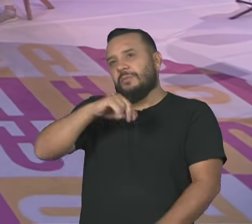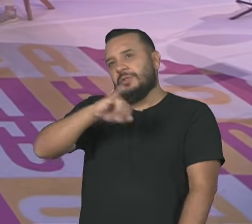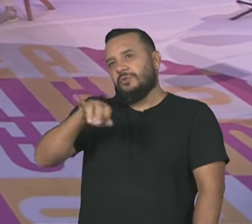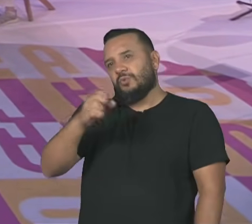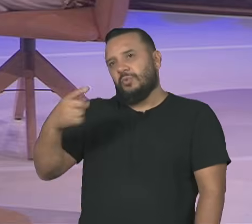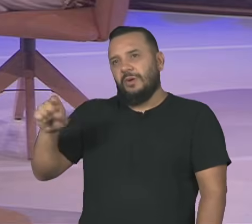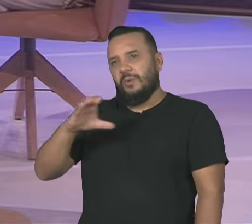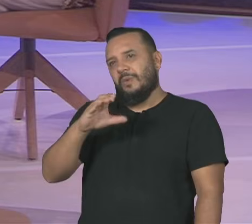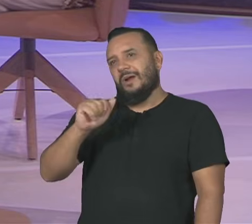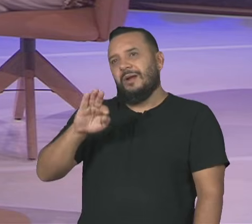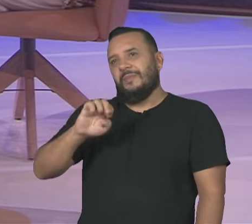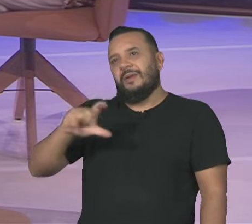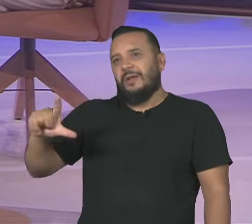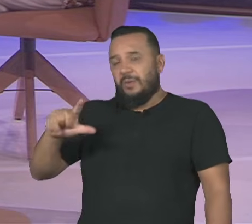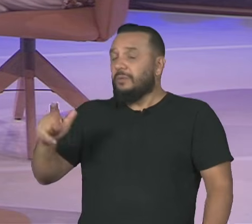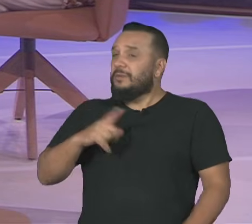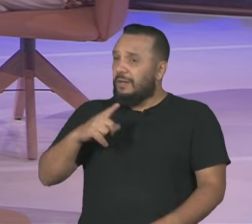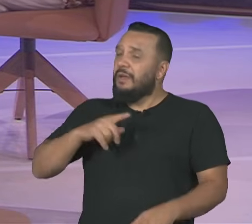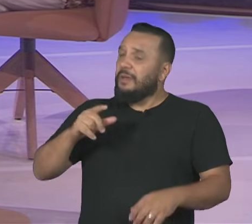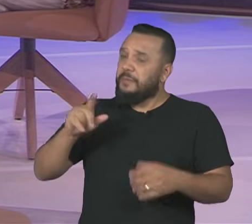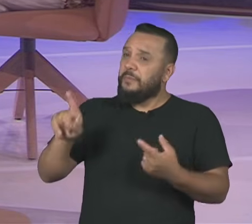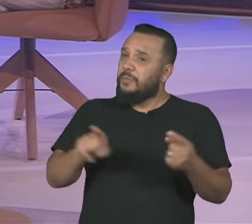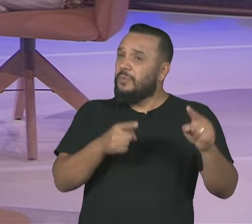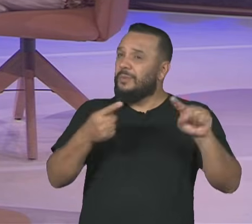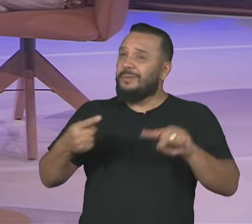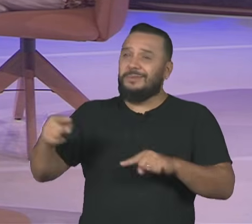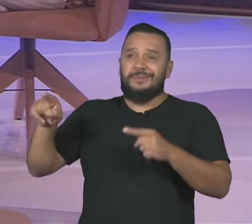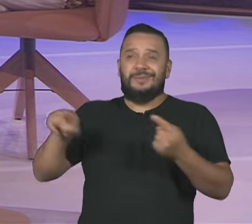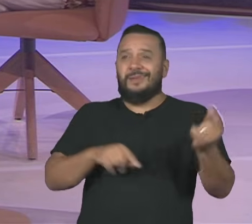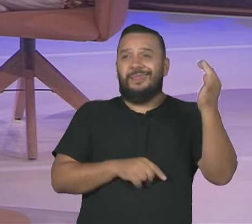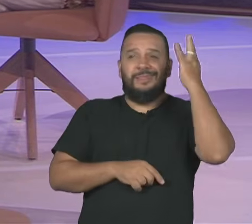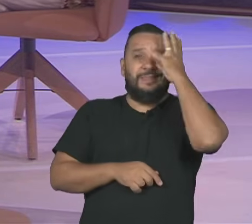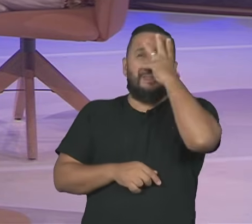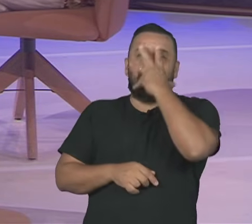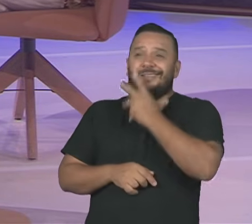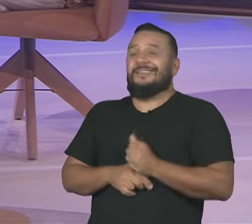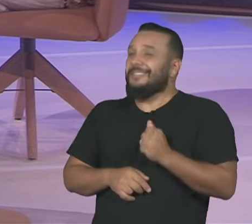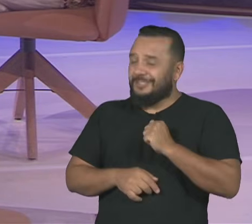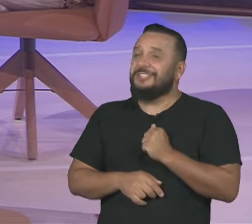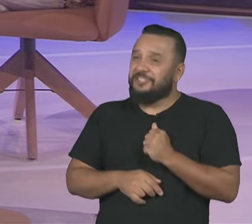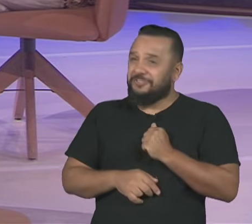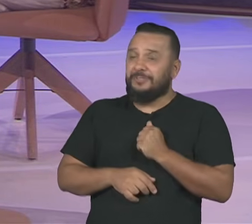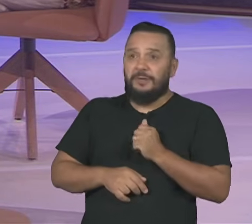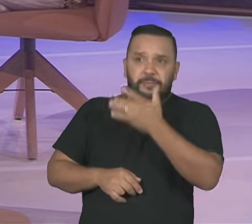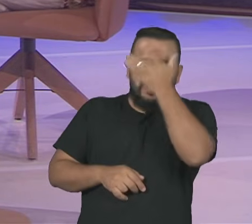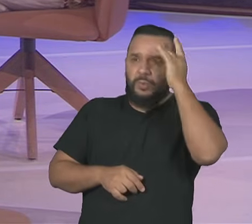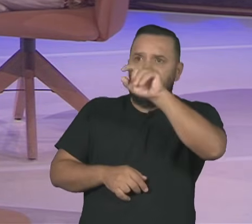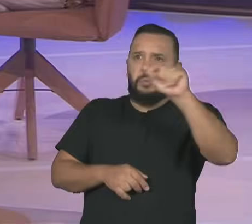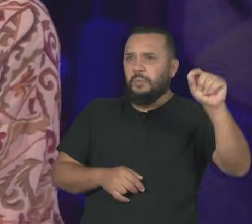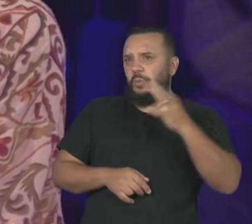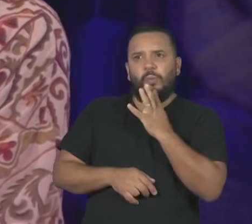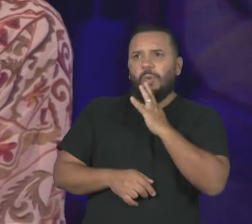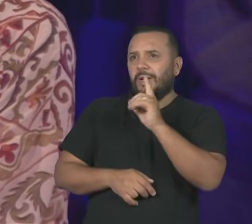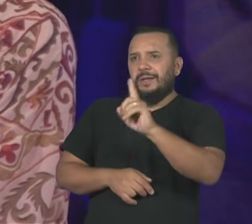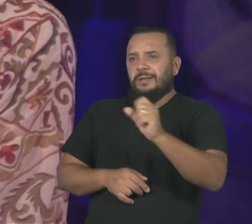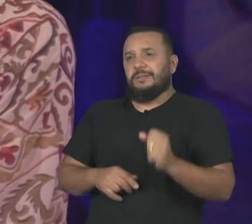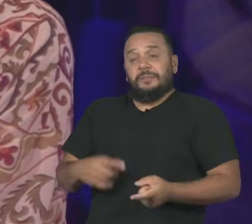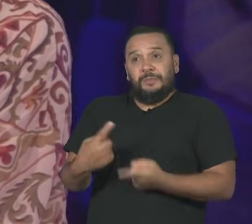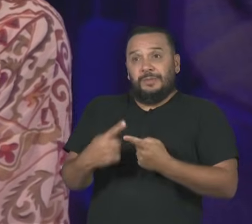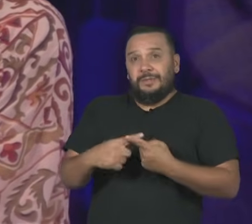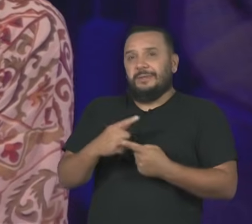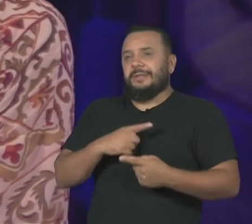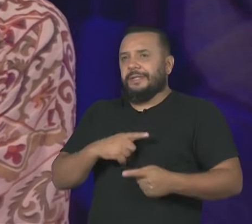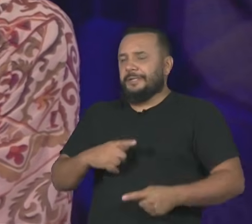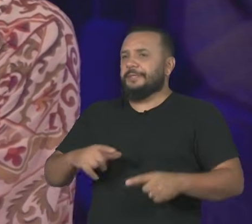Cabral. E tem músicas lindas que são completamente desconhecidas, porque além de